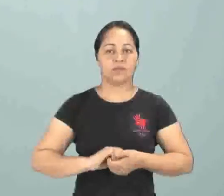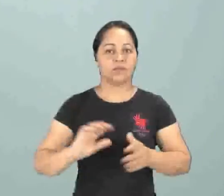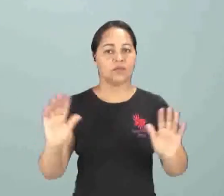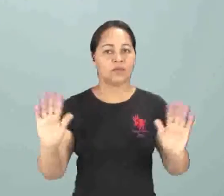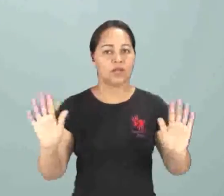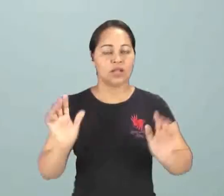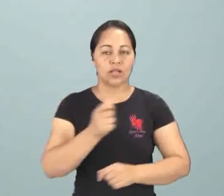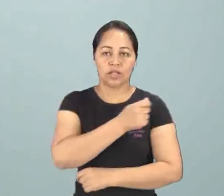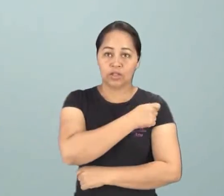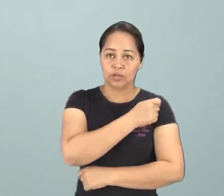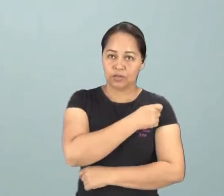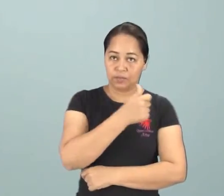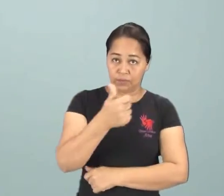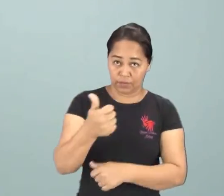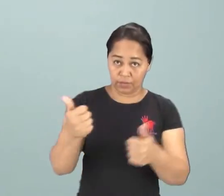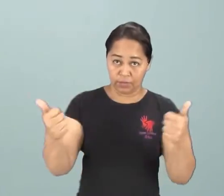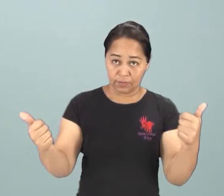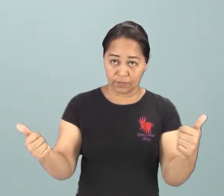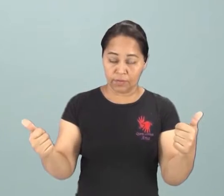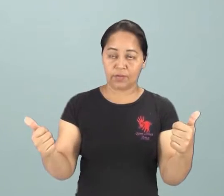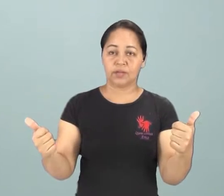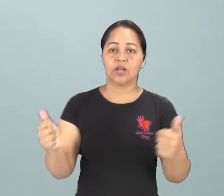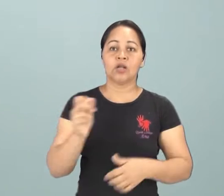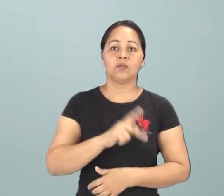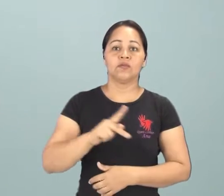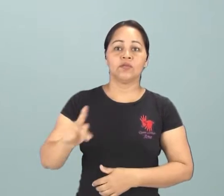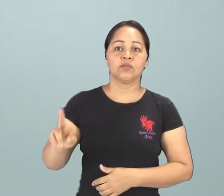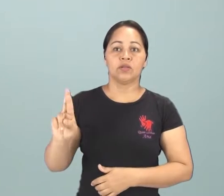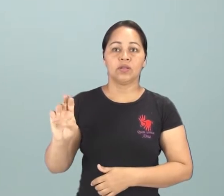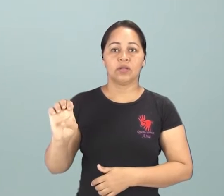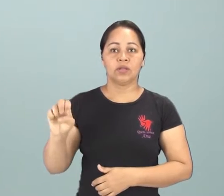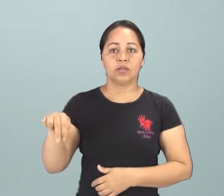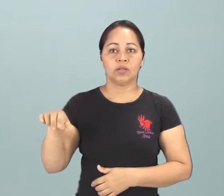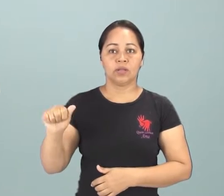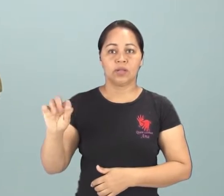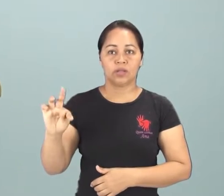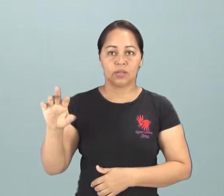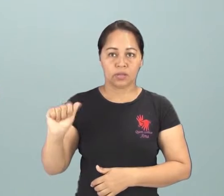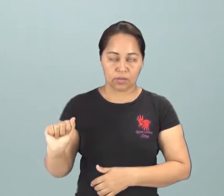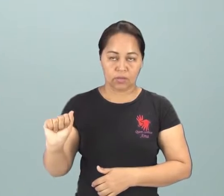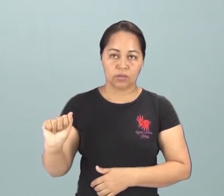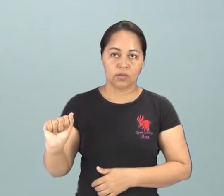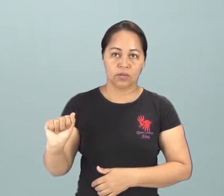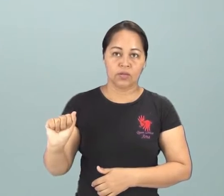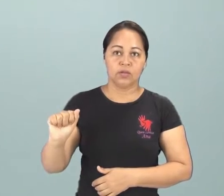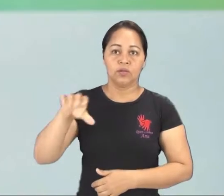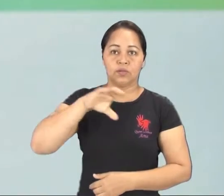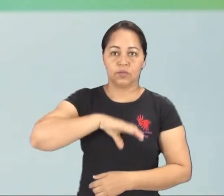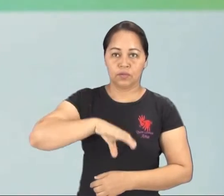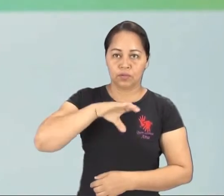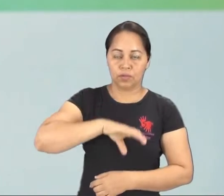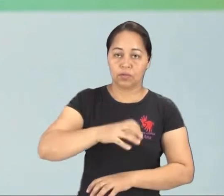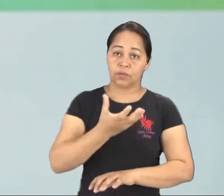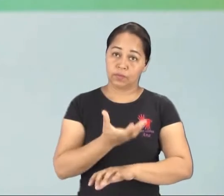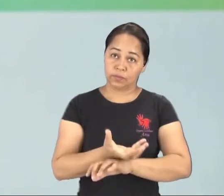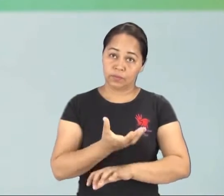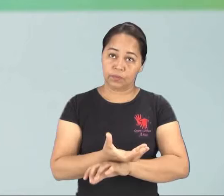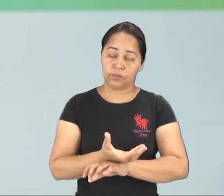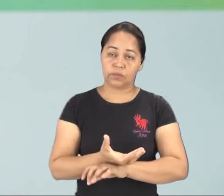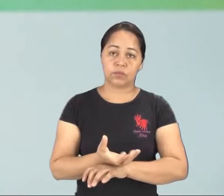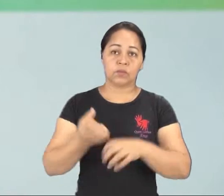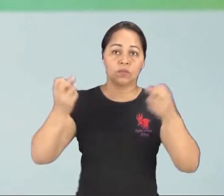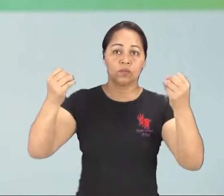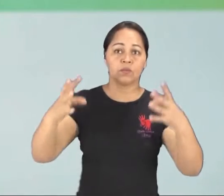Olá, alunos! Como vocês estão? Tudo bem? Eu sou a professora Renata de Língua Portuguesa e mais um encontro com vocês falando do